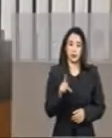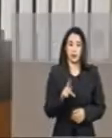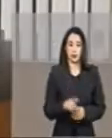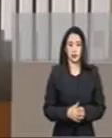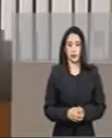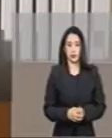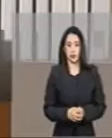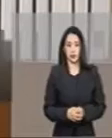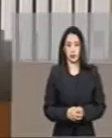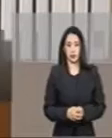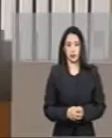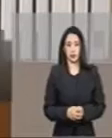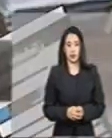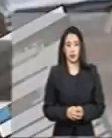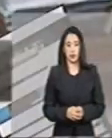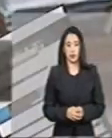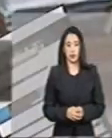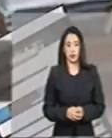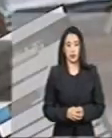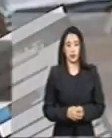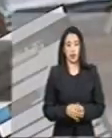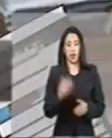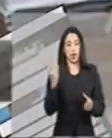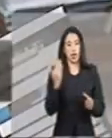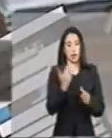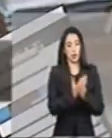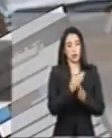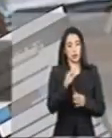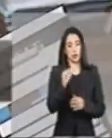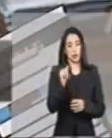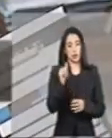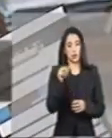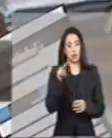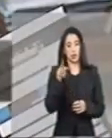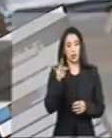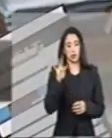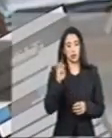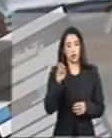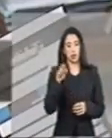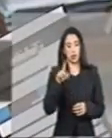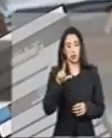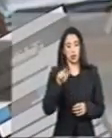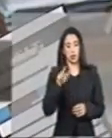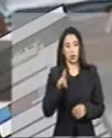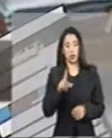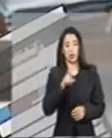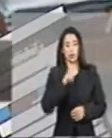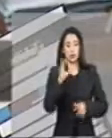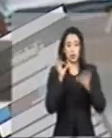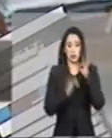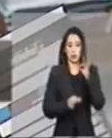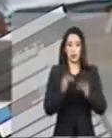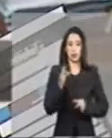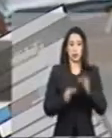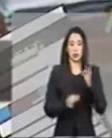na ação cautelar, houve o ajuizamento pedindo providências